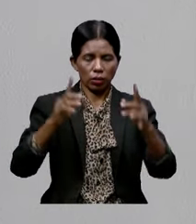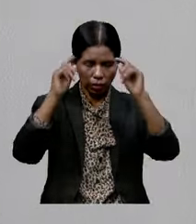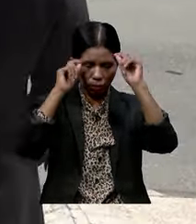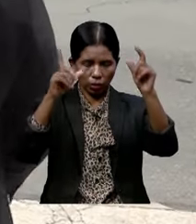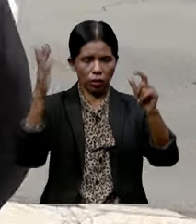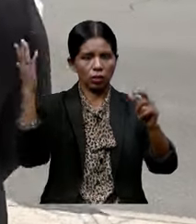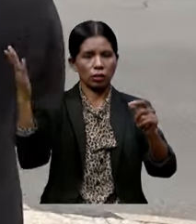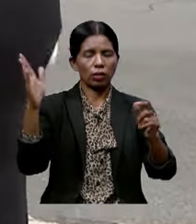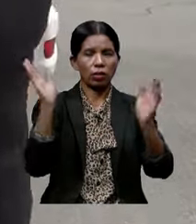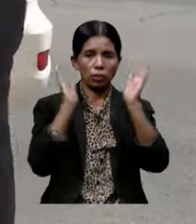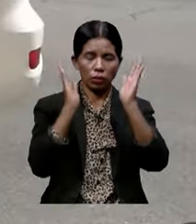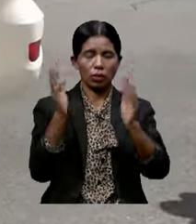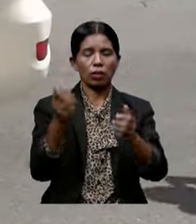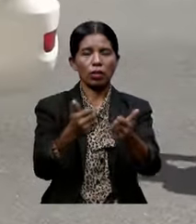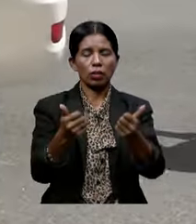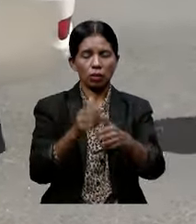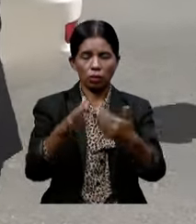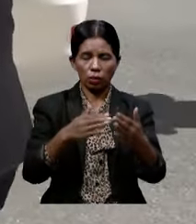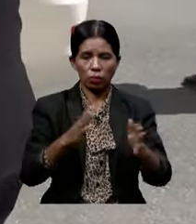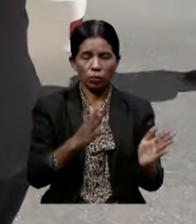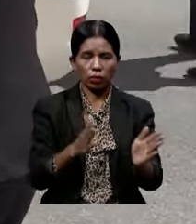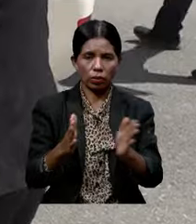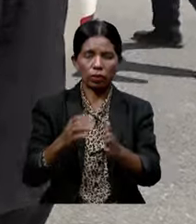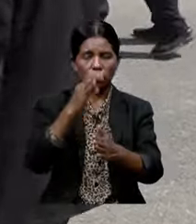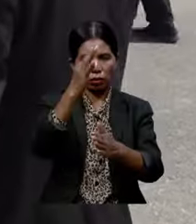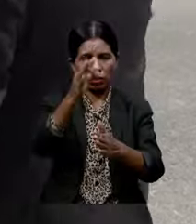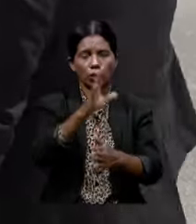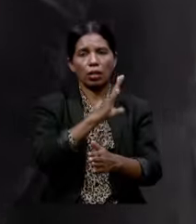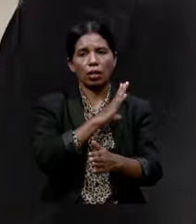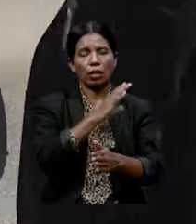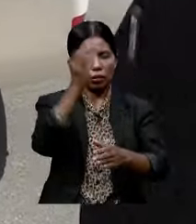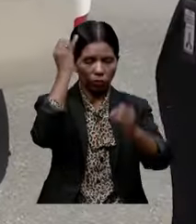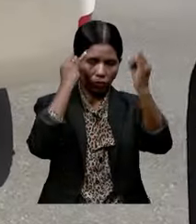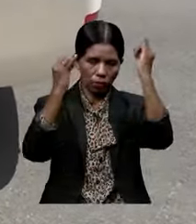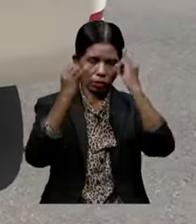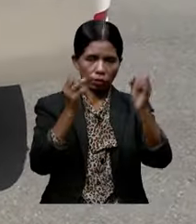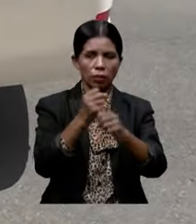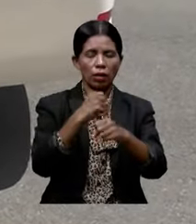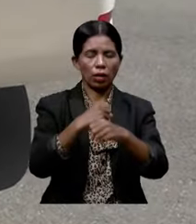Brunei no agência sira no ne processo ba oen se rene informação detalho molo